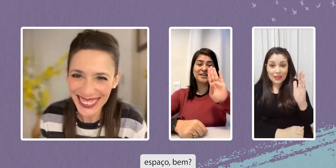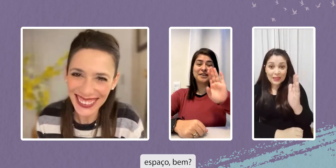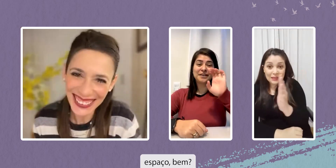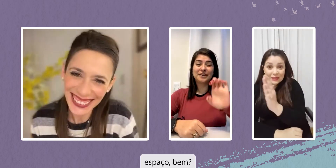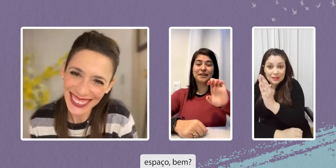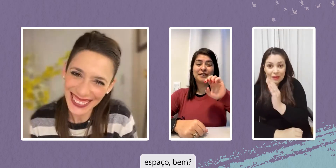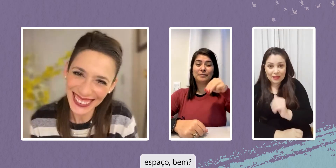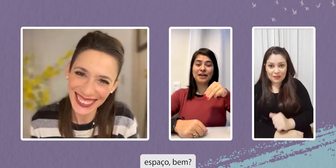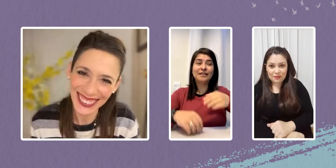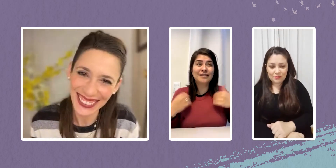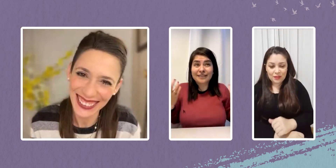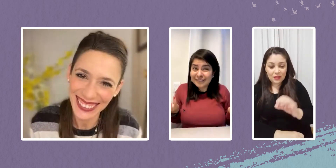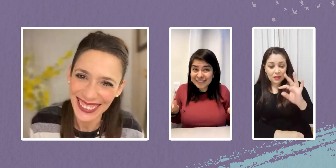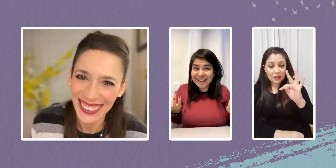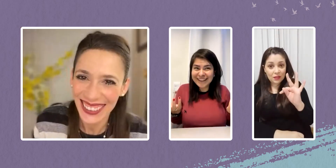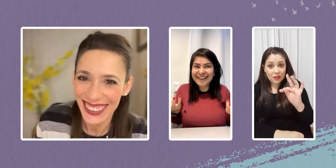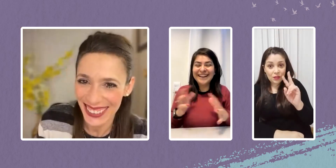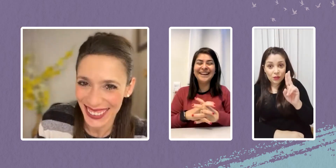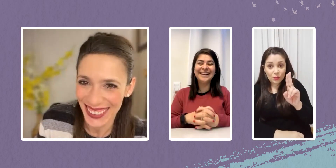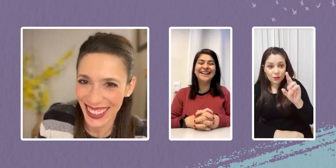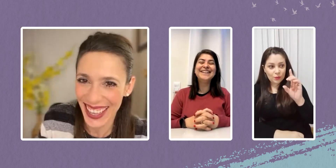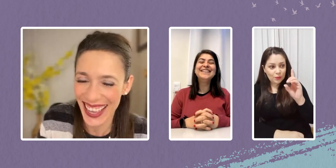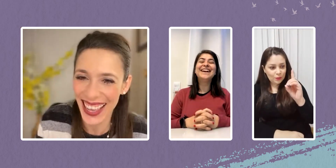espaço, bem.